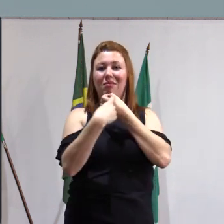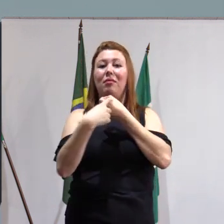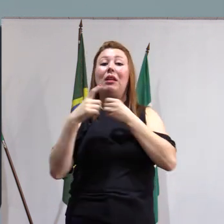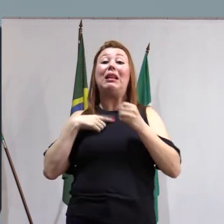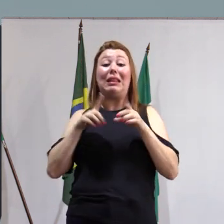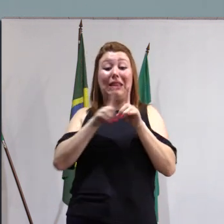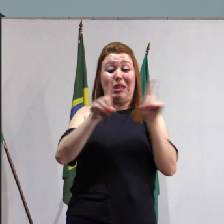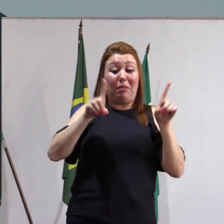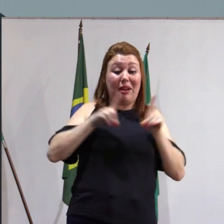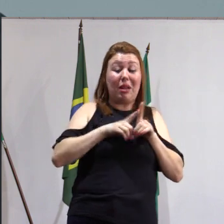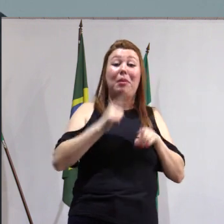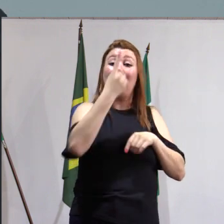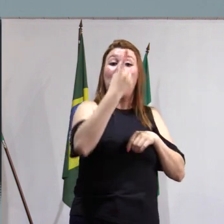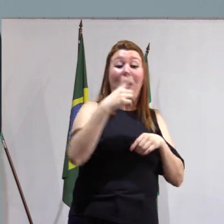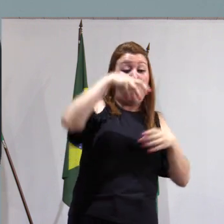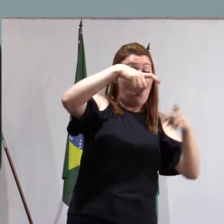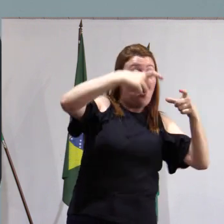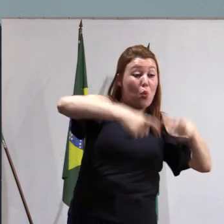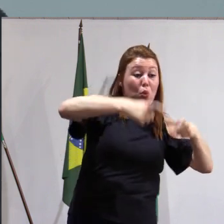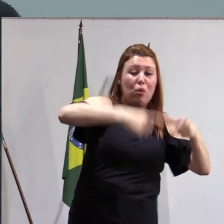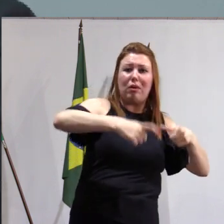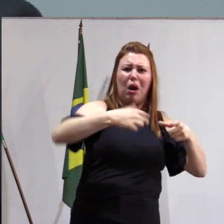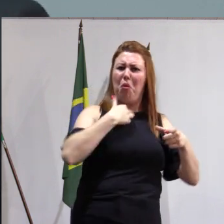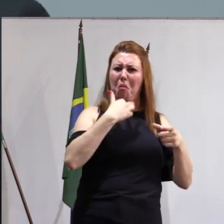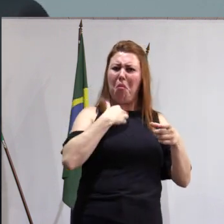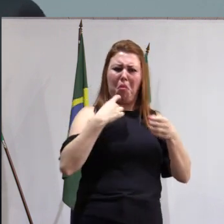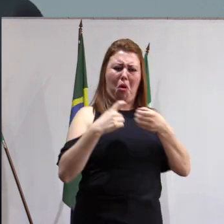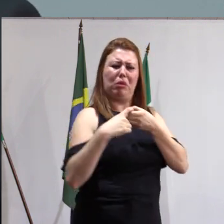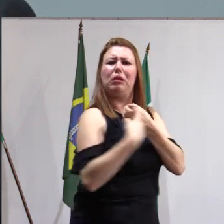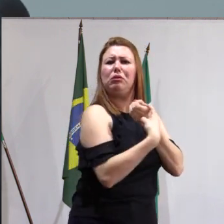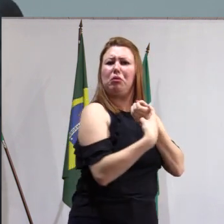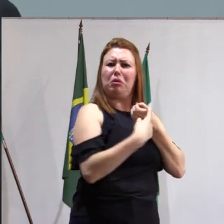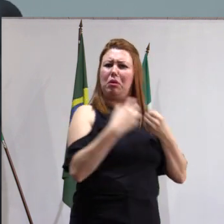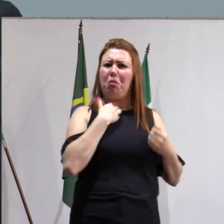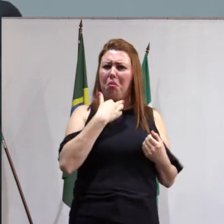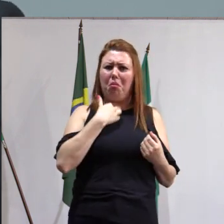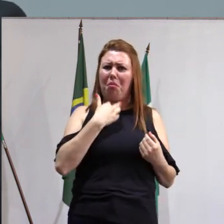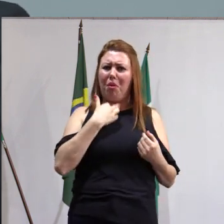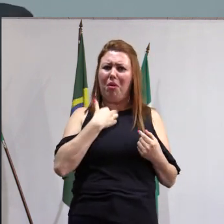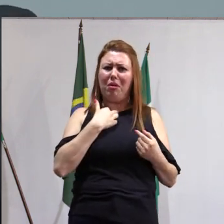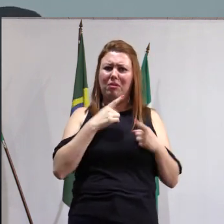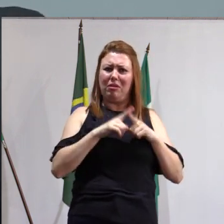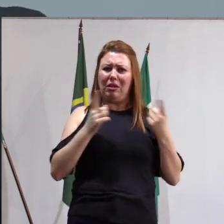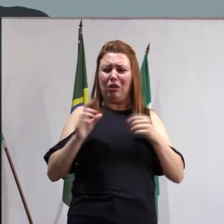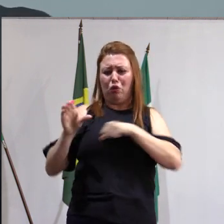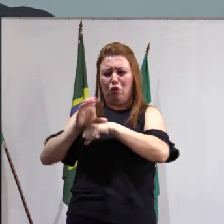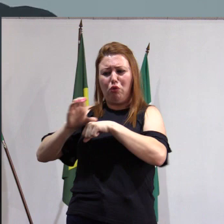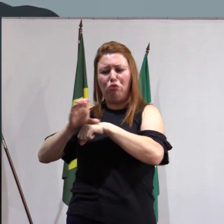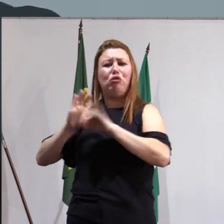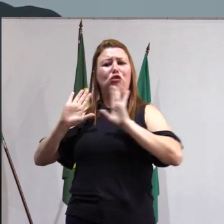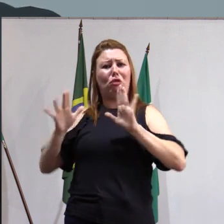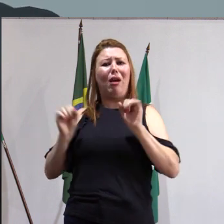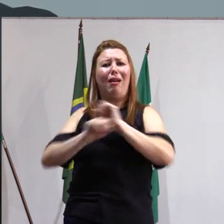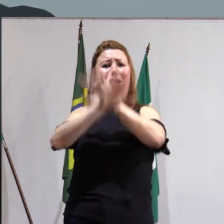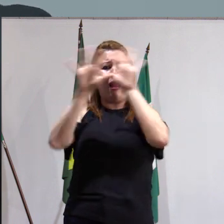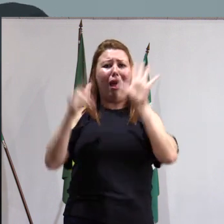Departamento é uma unidade, um órgão que não pode ser sócio. Então, juridicamente, impossível. Está expressamente dito isso